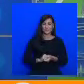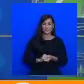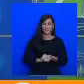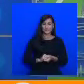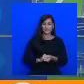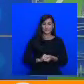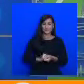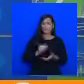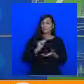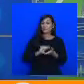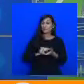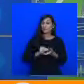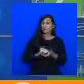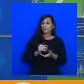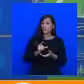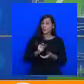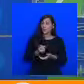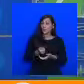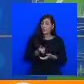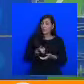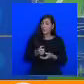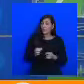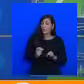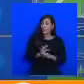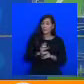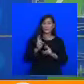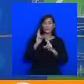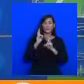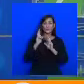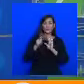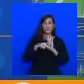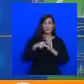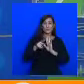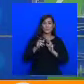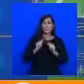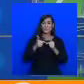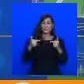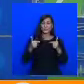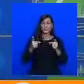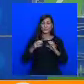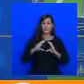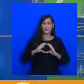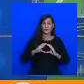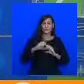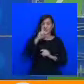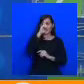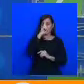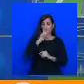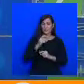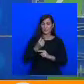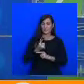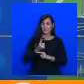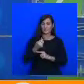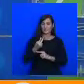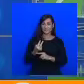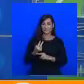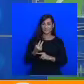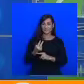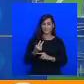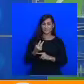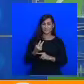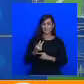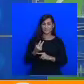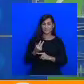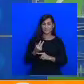07. Falta pouco. Estamos na torcida. Boa sorte para você. Bola amarela,